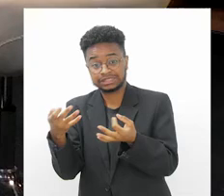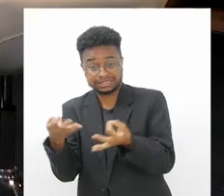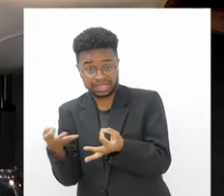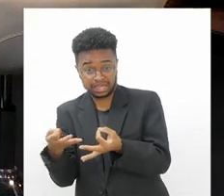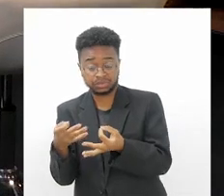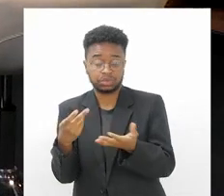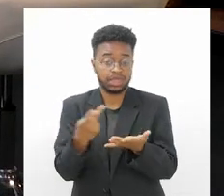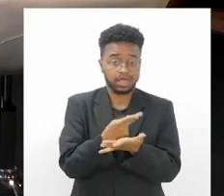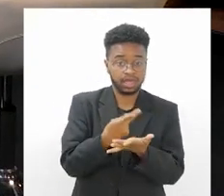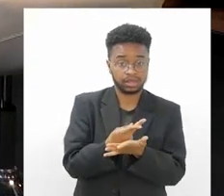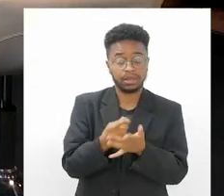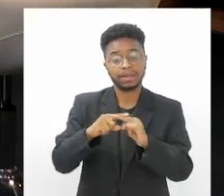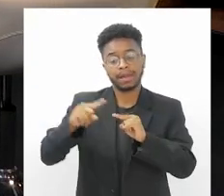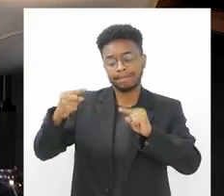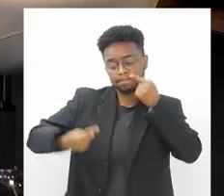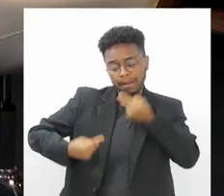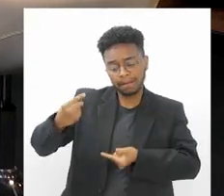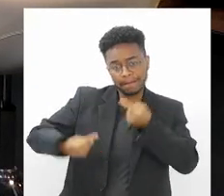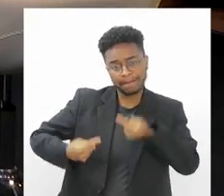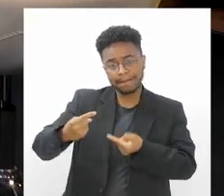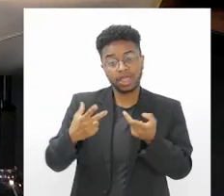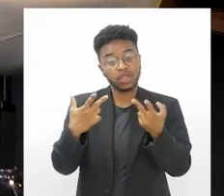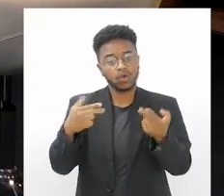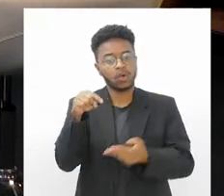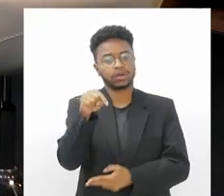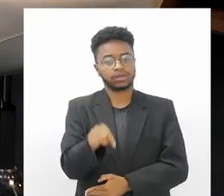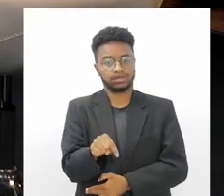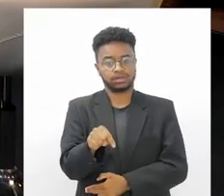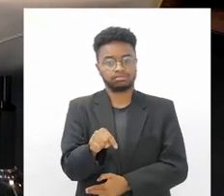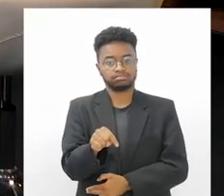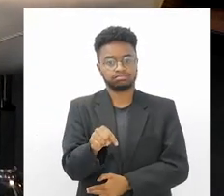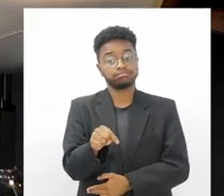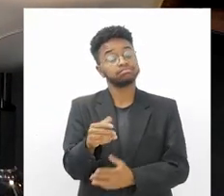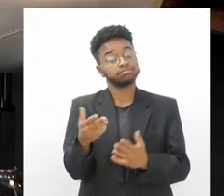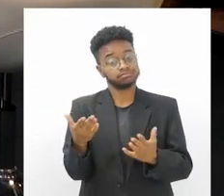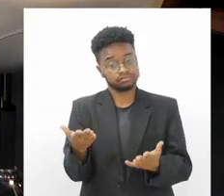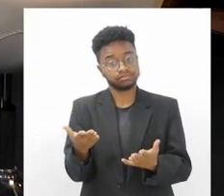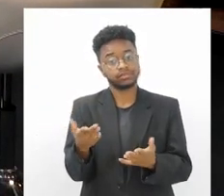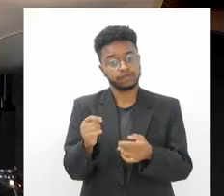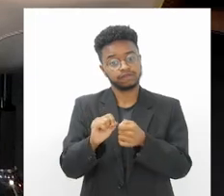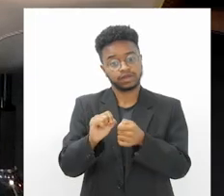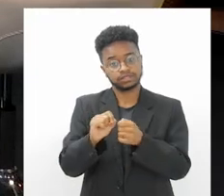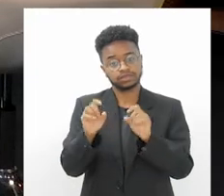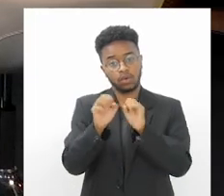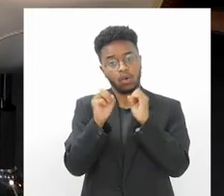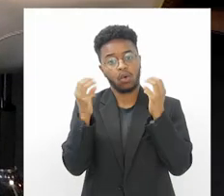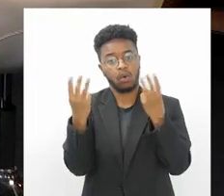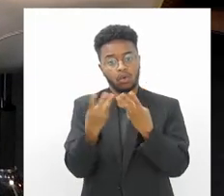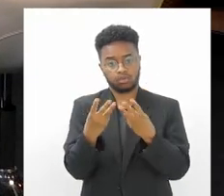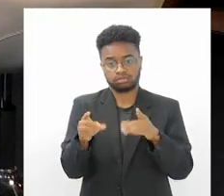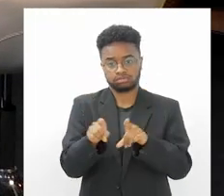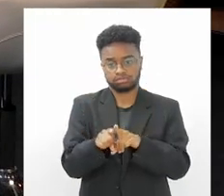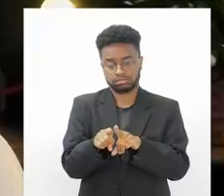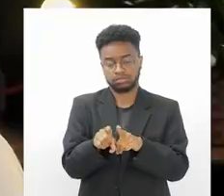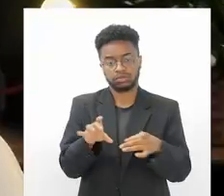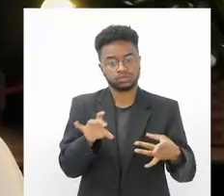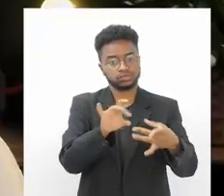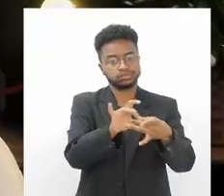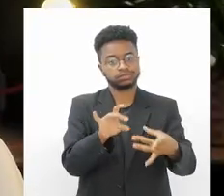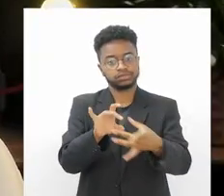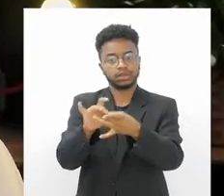e aquilo que é errado. E através do debate, como nós estamos fazendo aqui, o que eles fazem na ONU também,